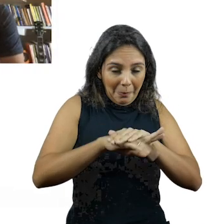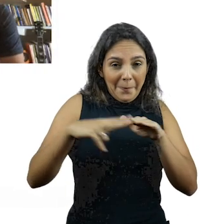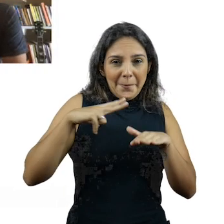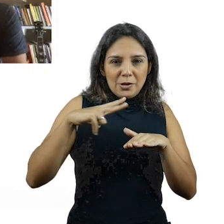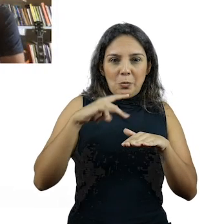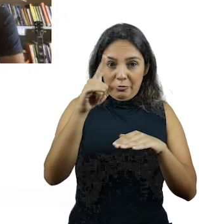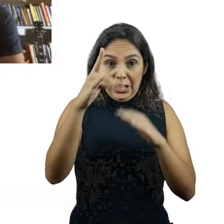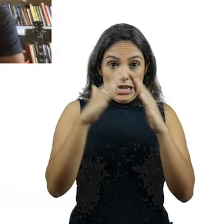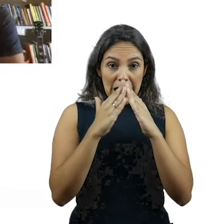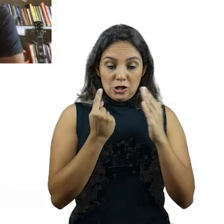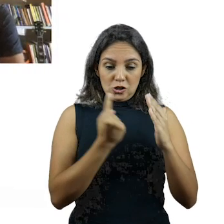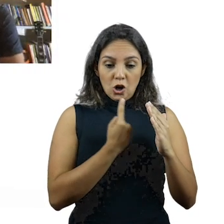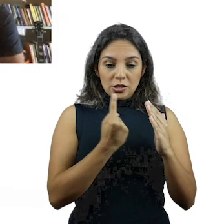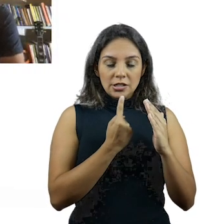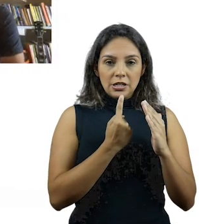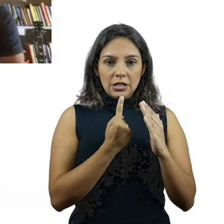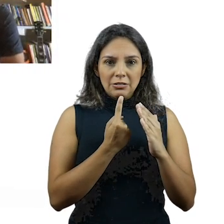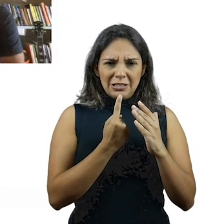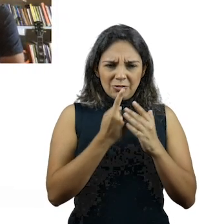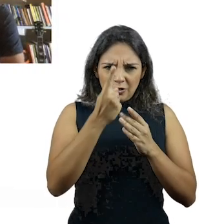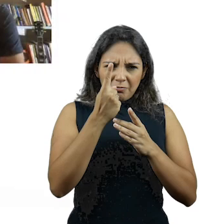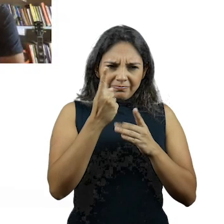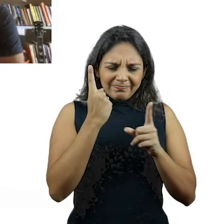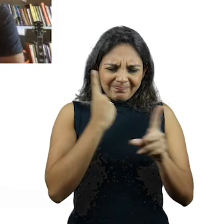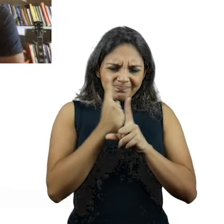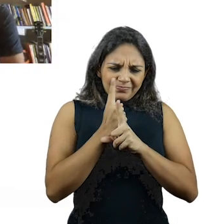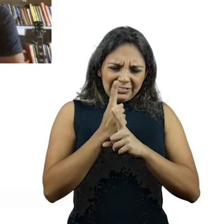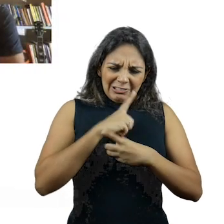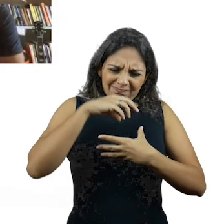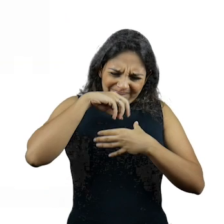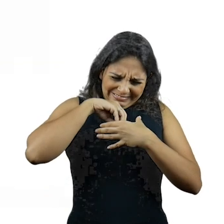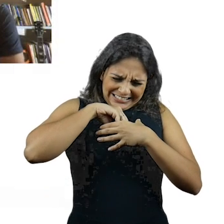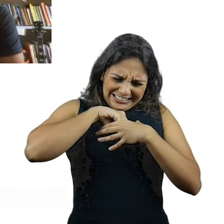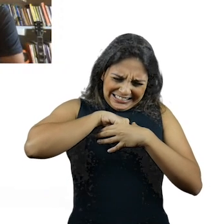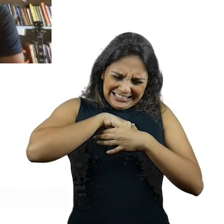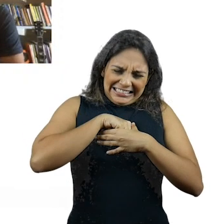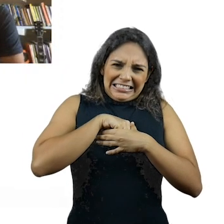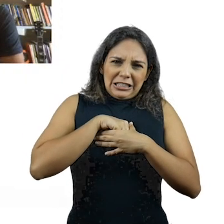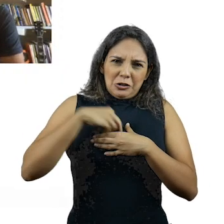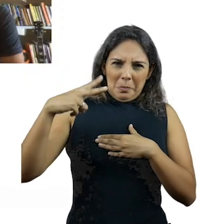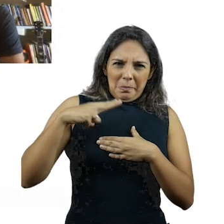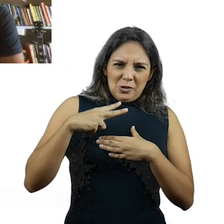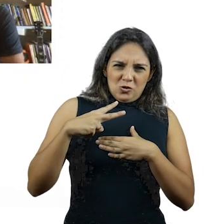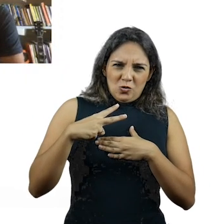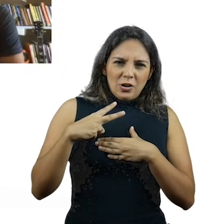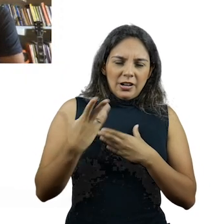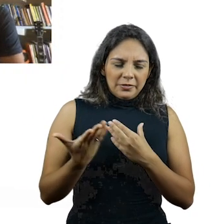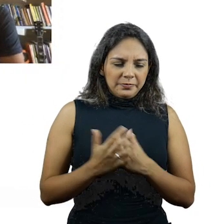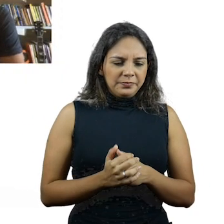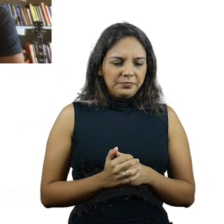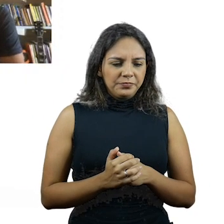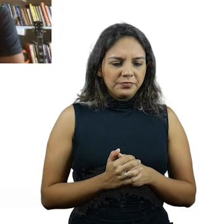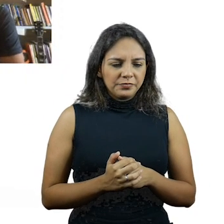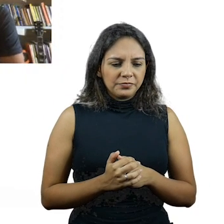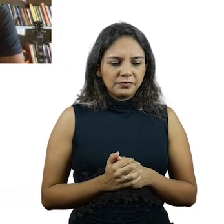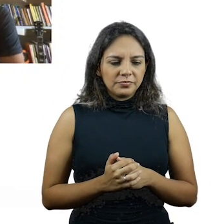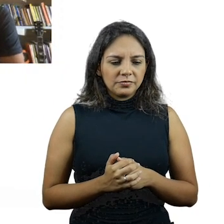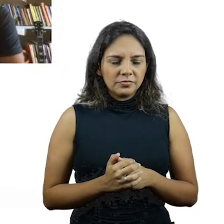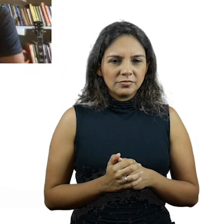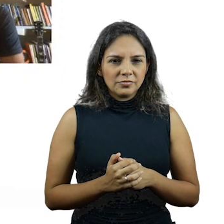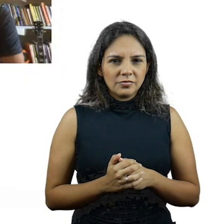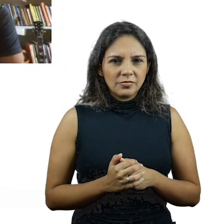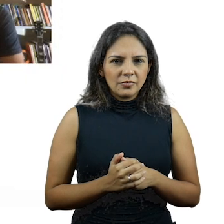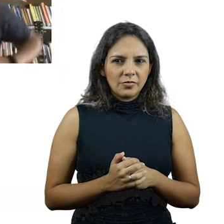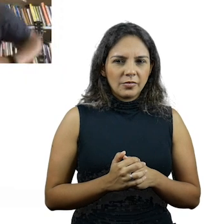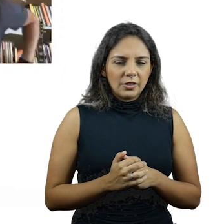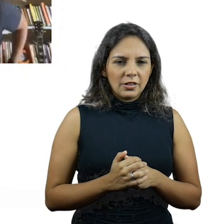pessoais. E está todo mundo sem referência, né, a verdade é essa. Então é isso, eu estou feliz por esse lado, e por outra coisa também, eu tenho sentido que as